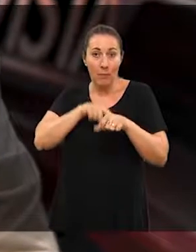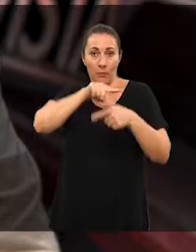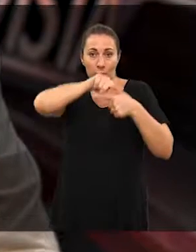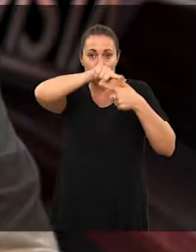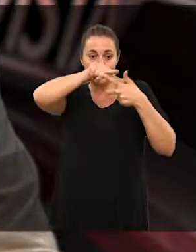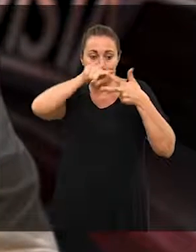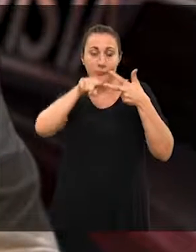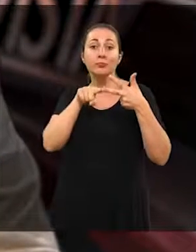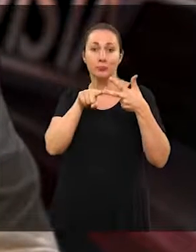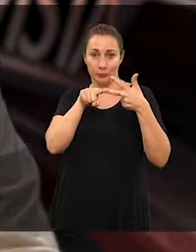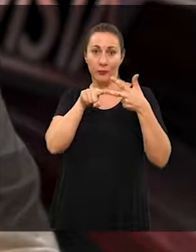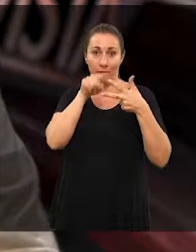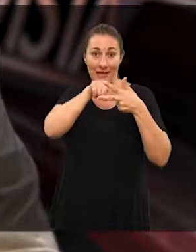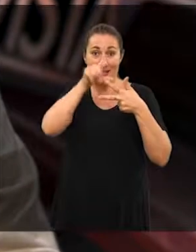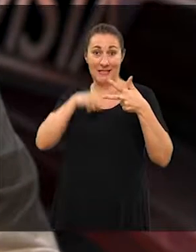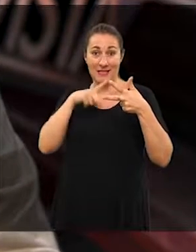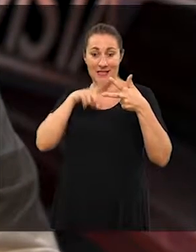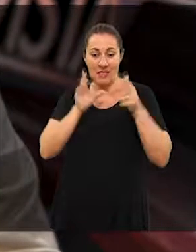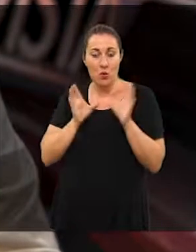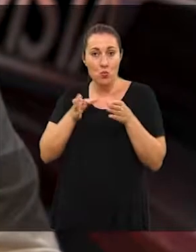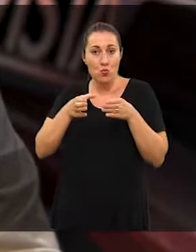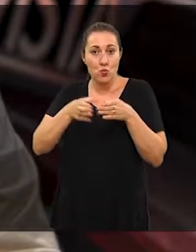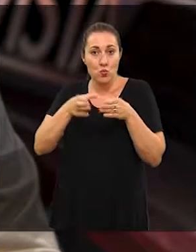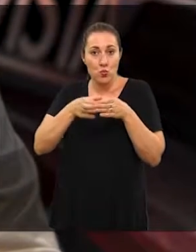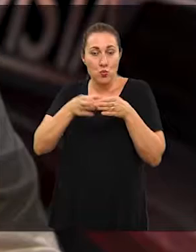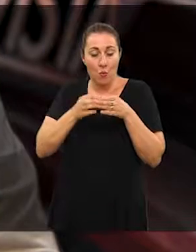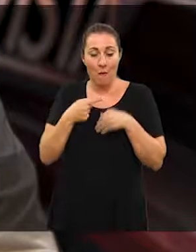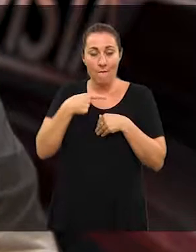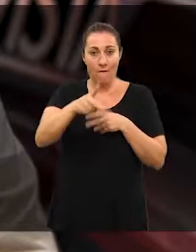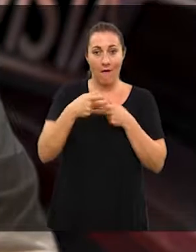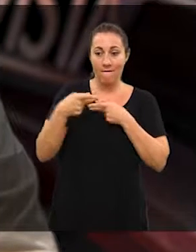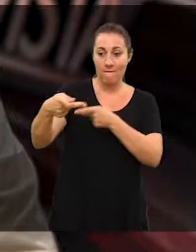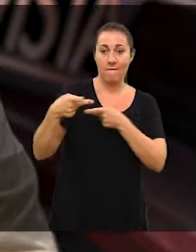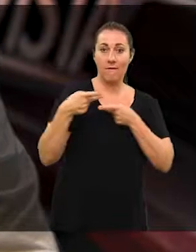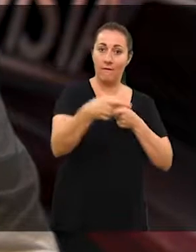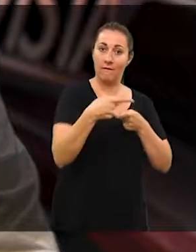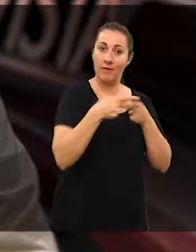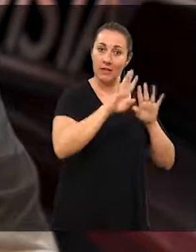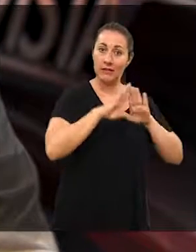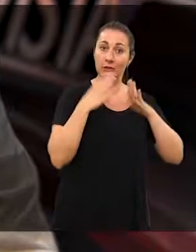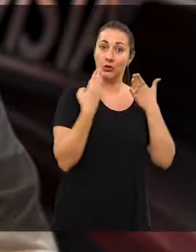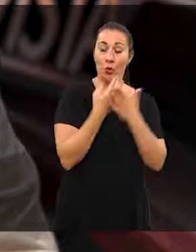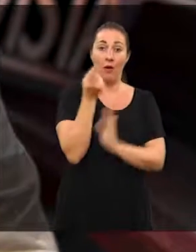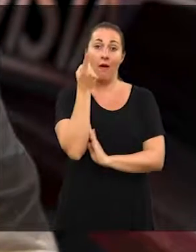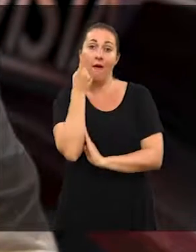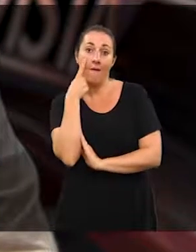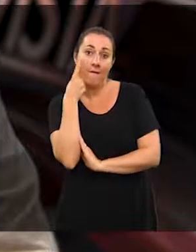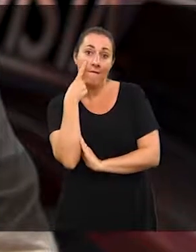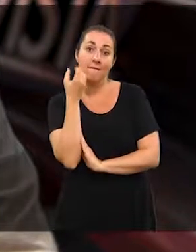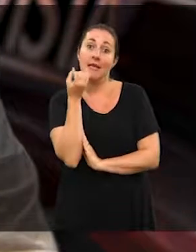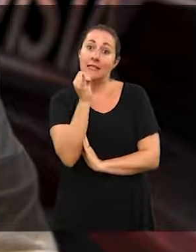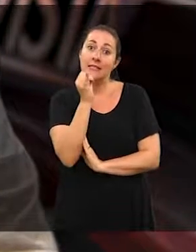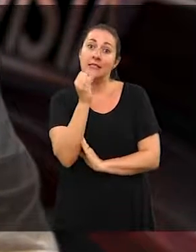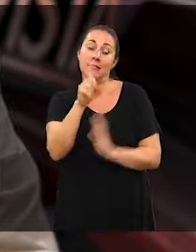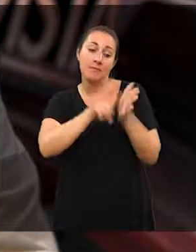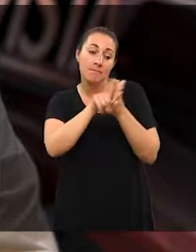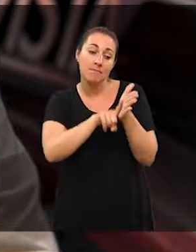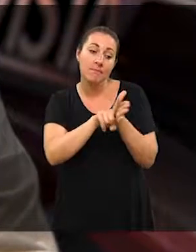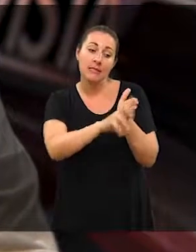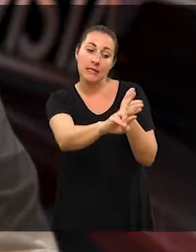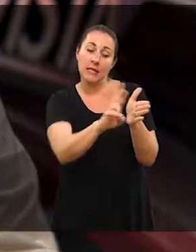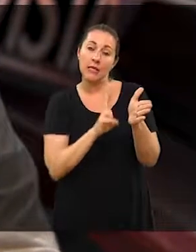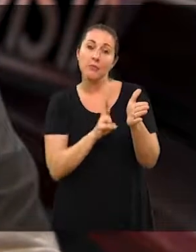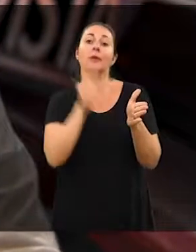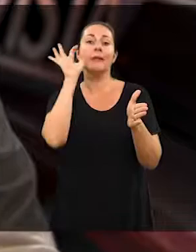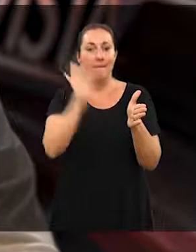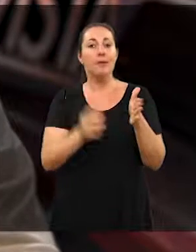o Sicred e o pessoal da Fundação Aurora estão fazendo as visitas, que é conferindo, aferindo, que a gente chama, o